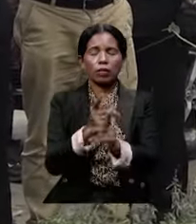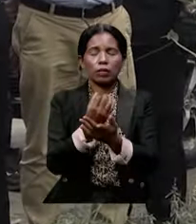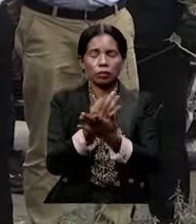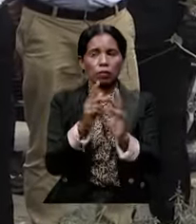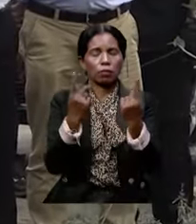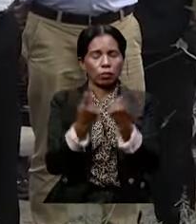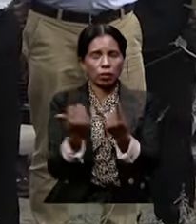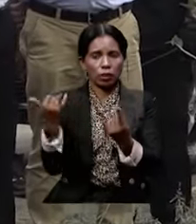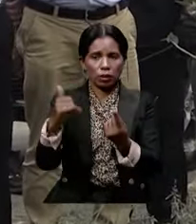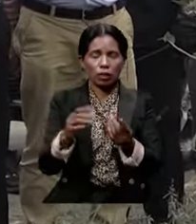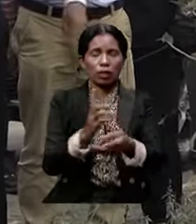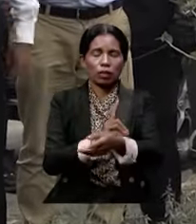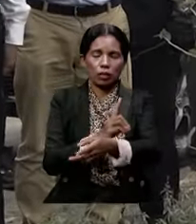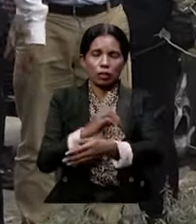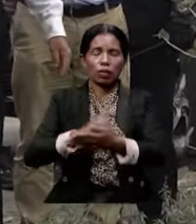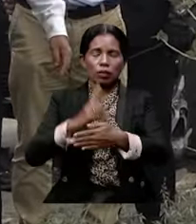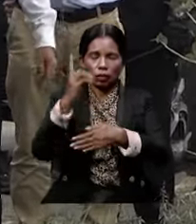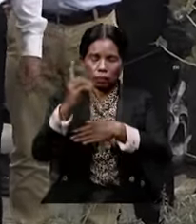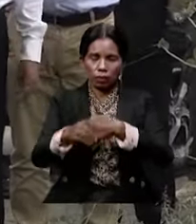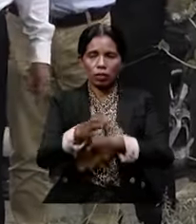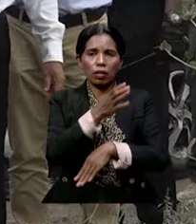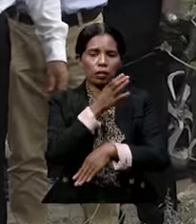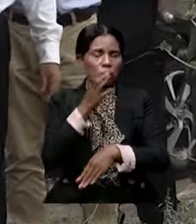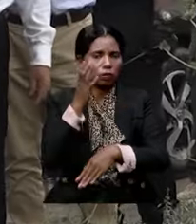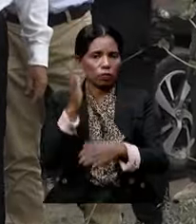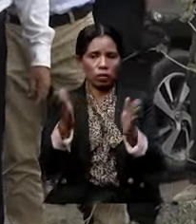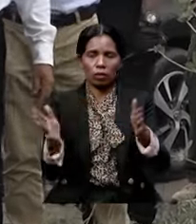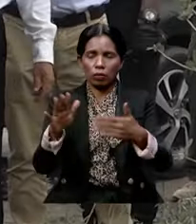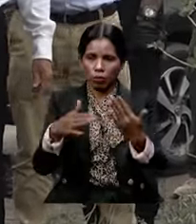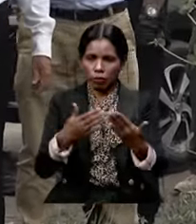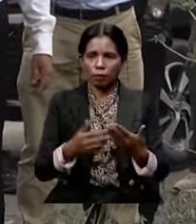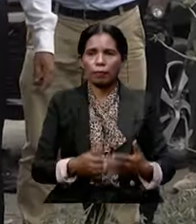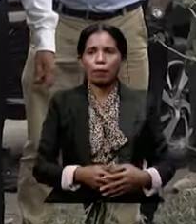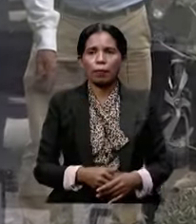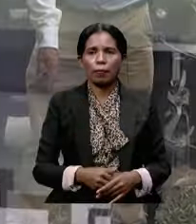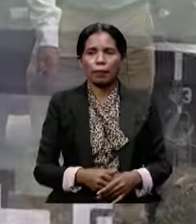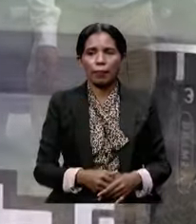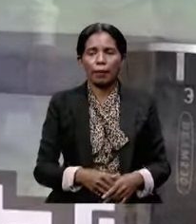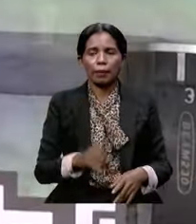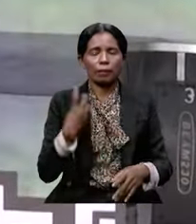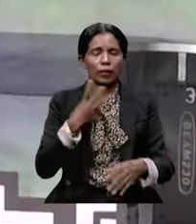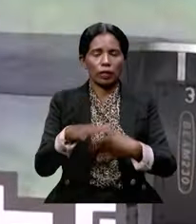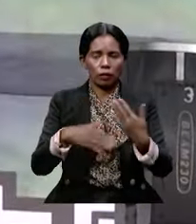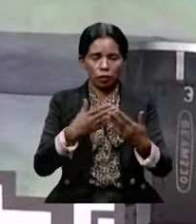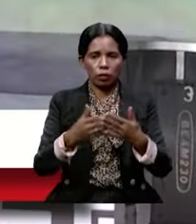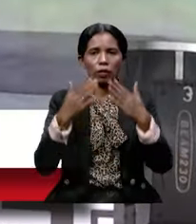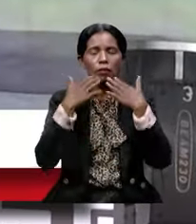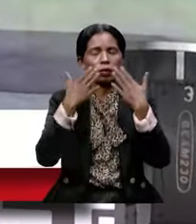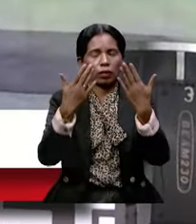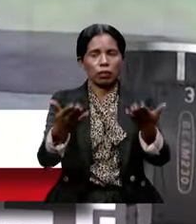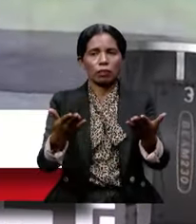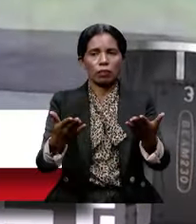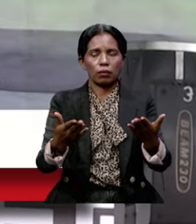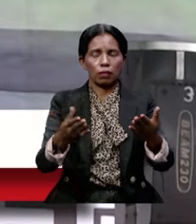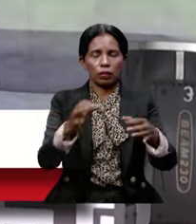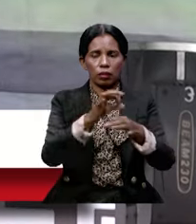setor agricultura, horticultura no Selutano. Adriana, eu te agradeço o espírito